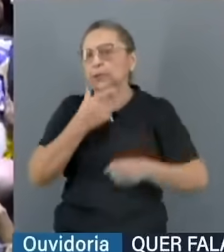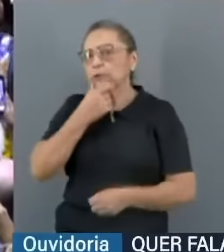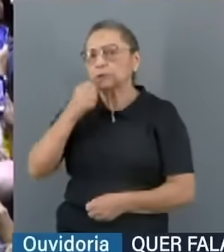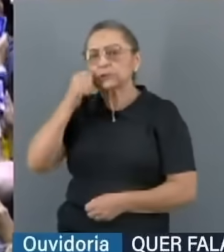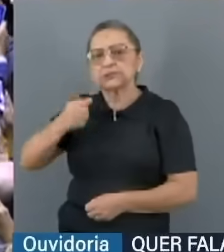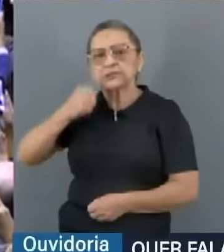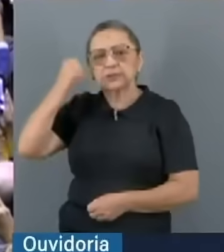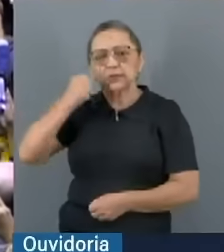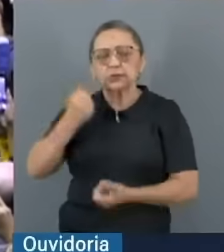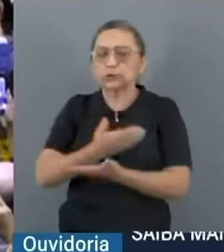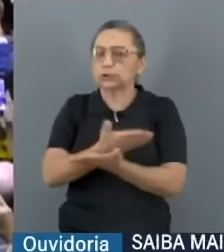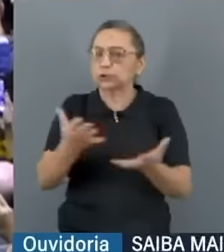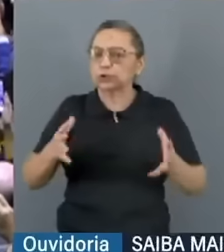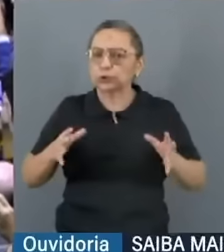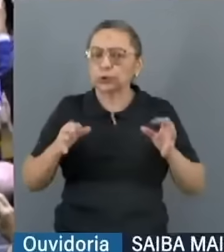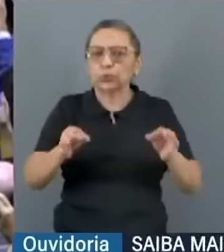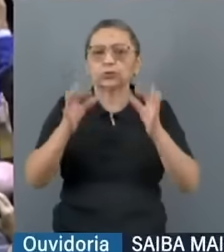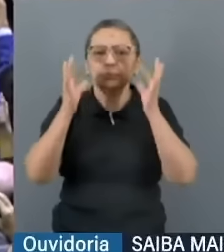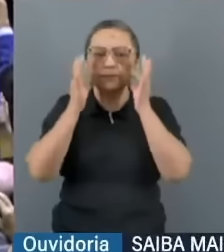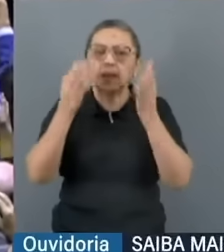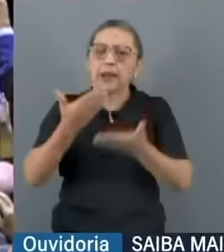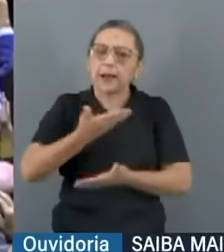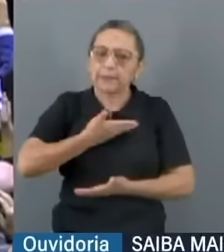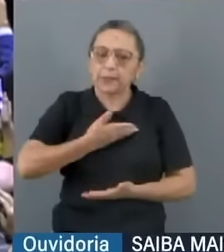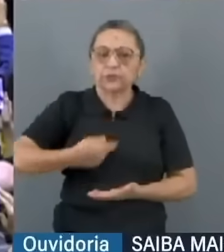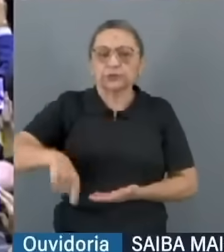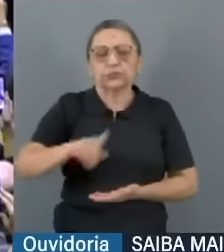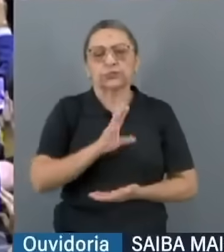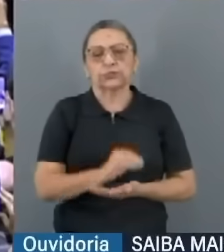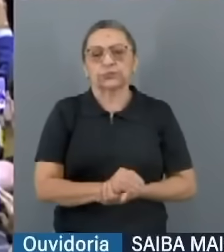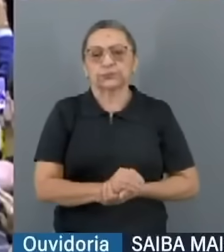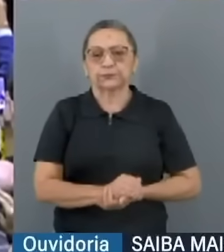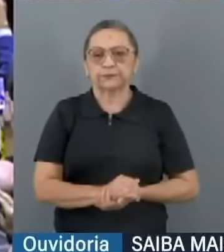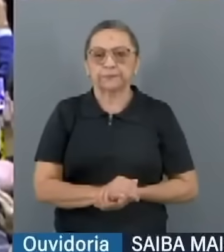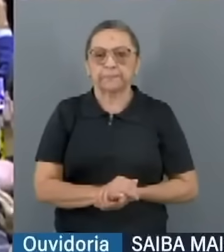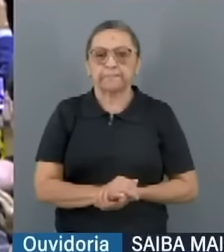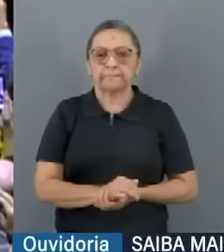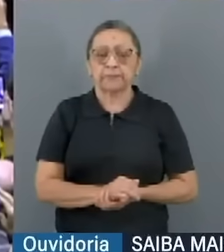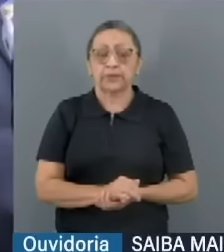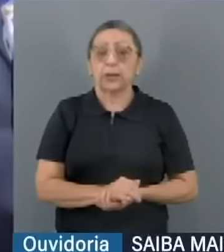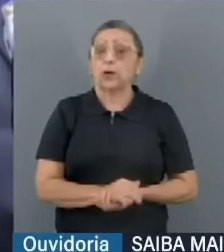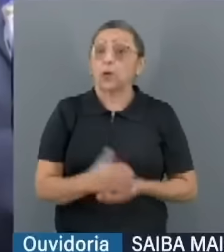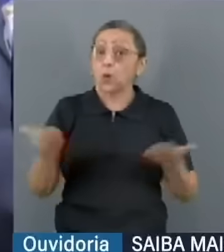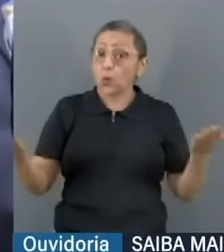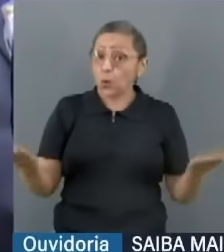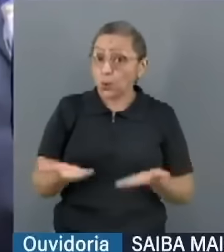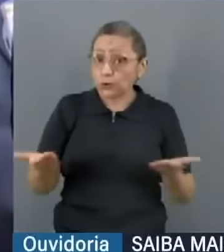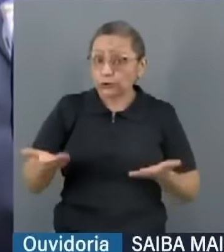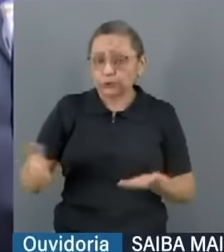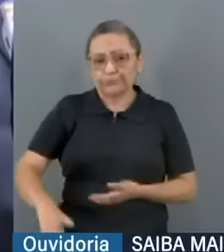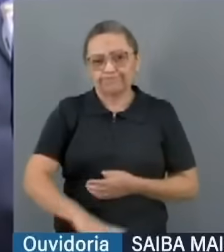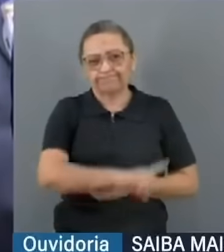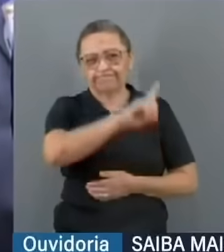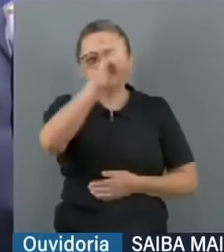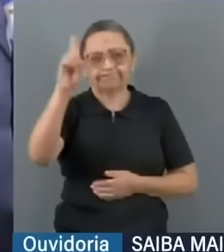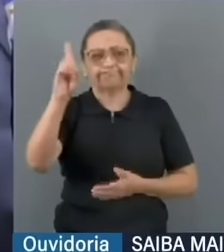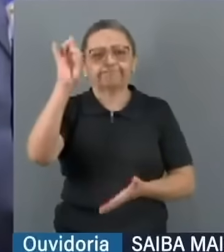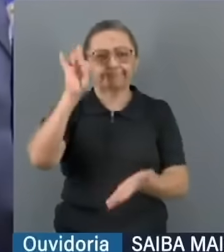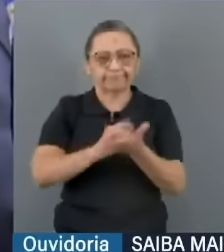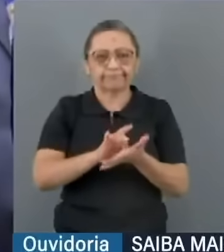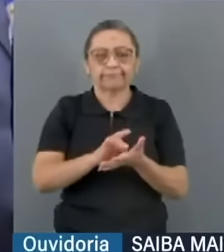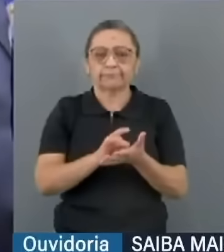senadores, senadoras, amigos e amigas. O dia de hoje é um